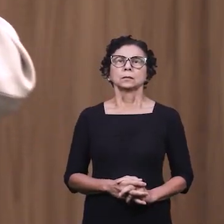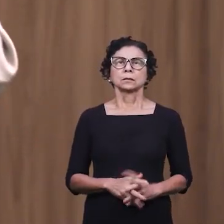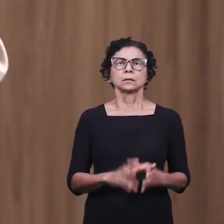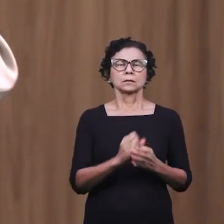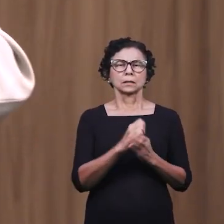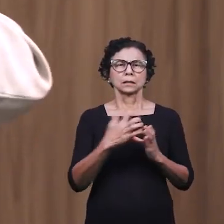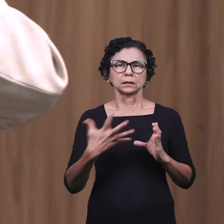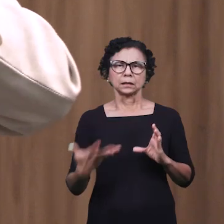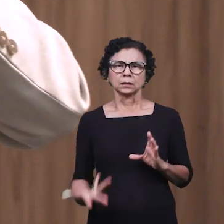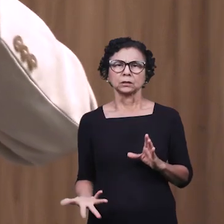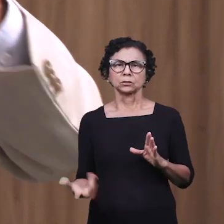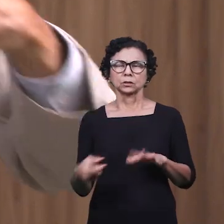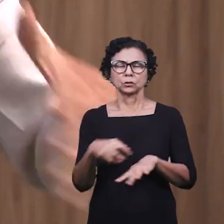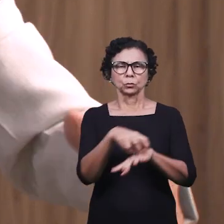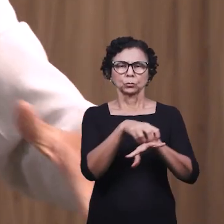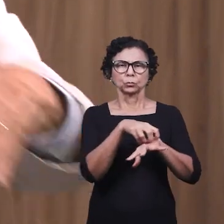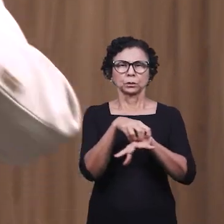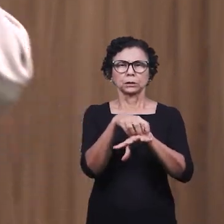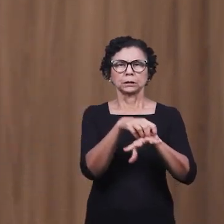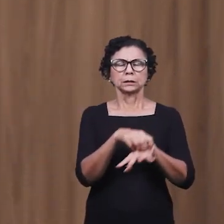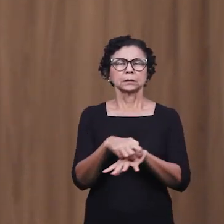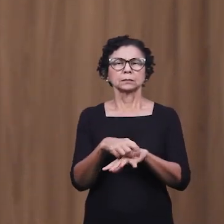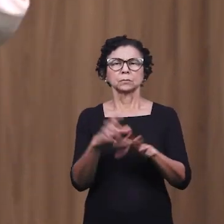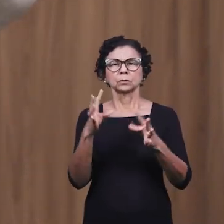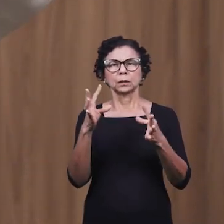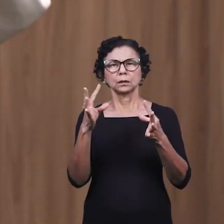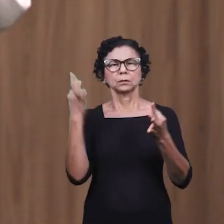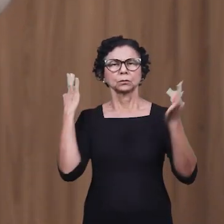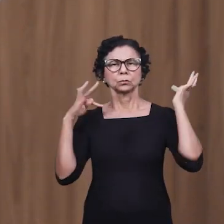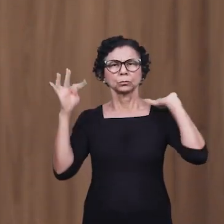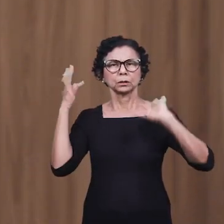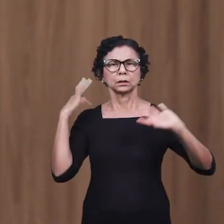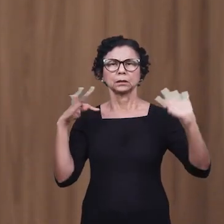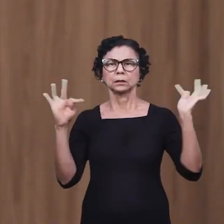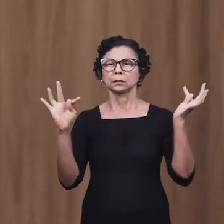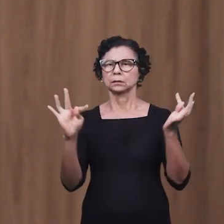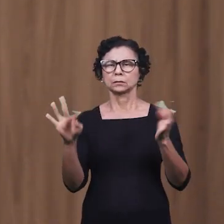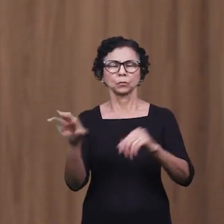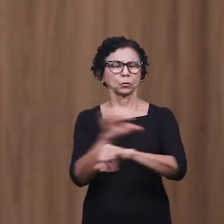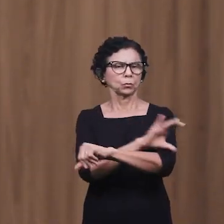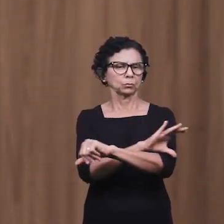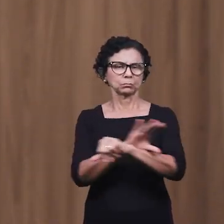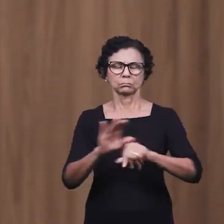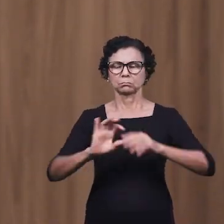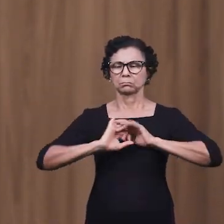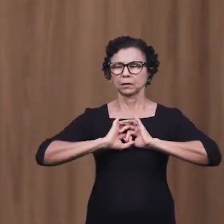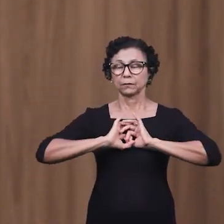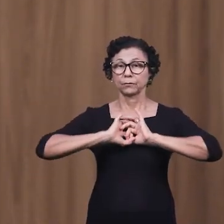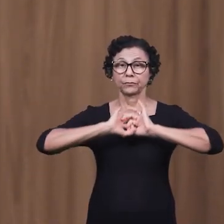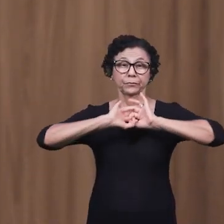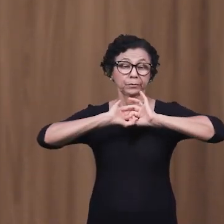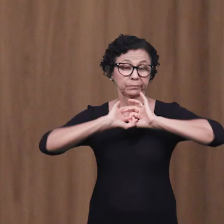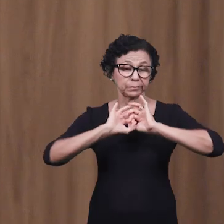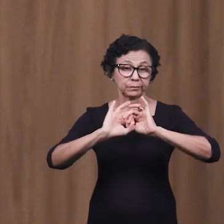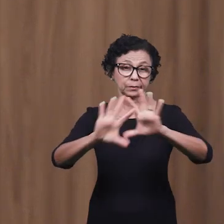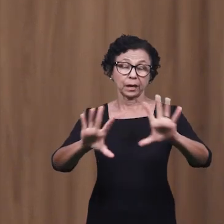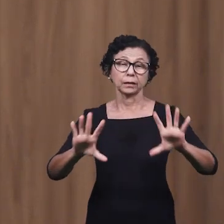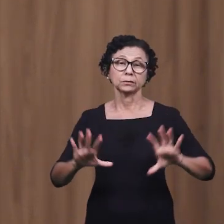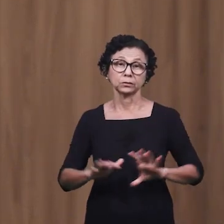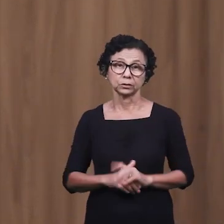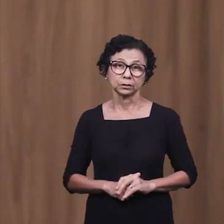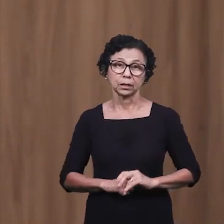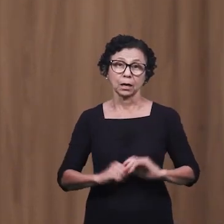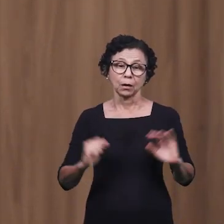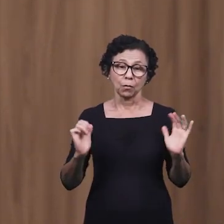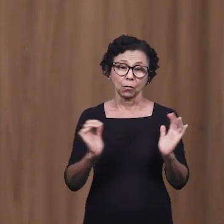aspecto turístico e cultural, isso pode ficar à vontade. E deve, um povo que não tem nada para